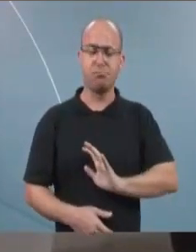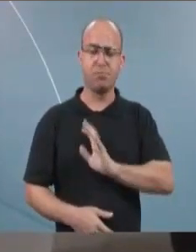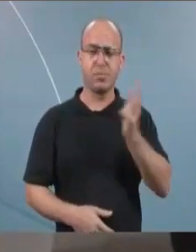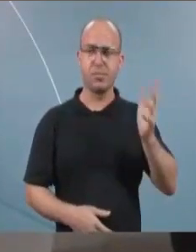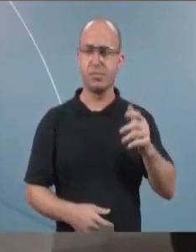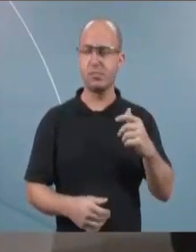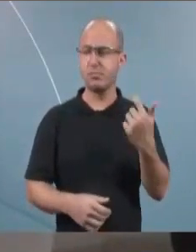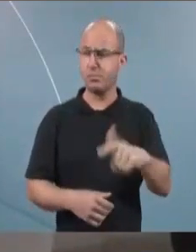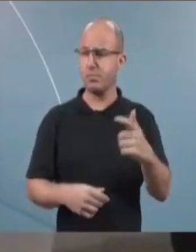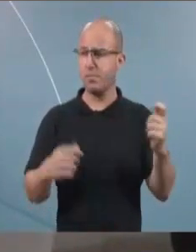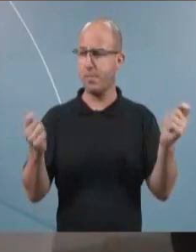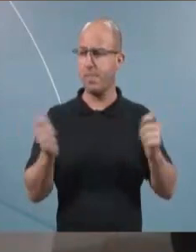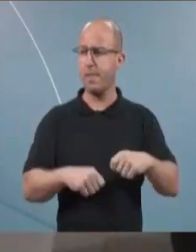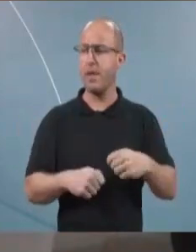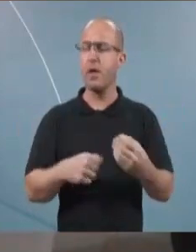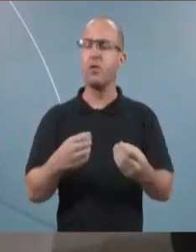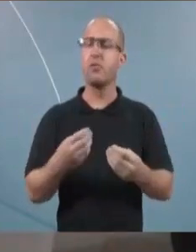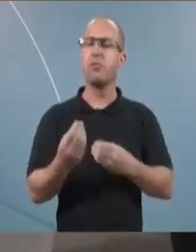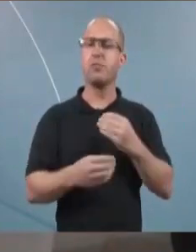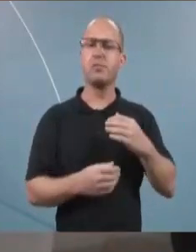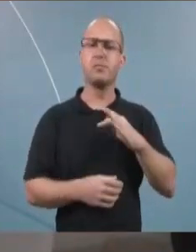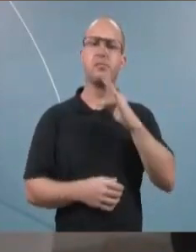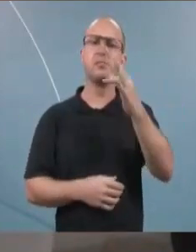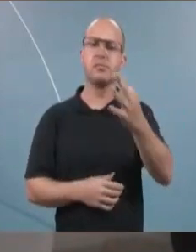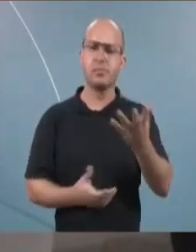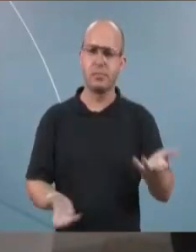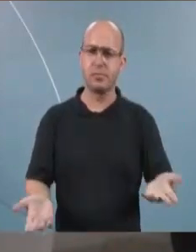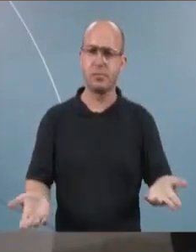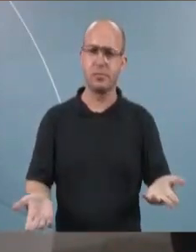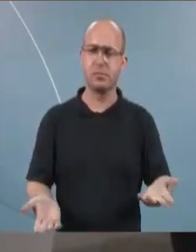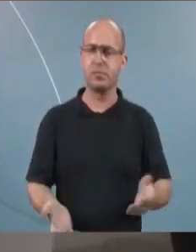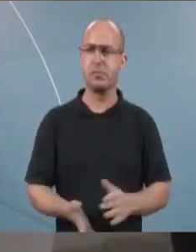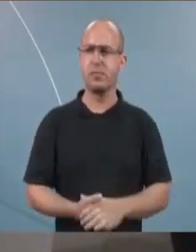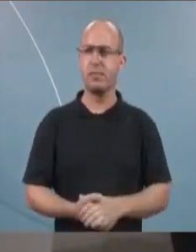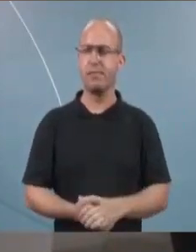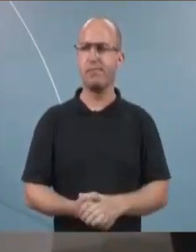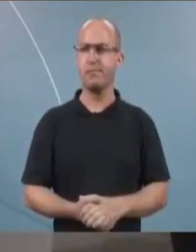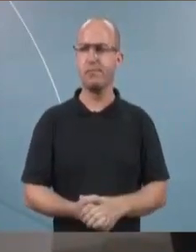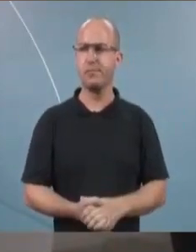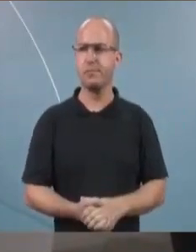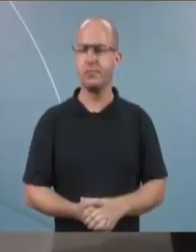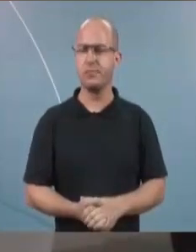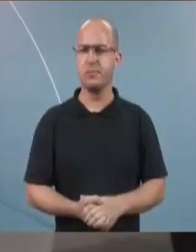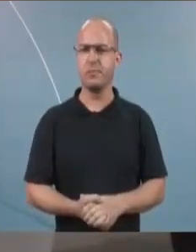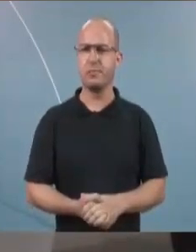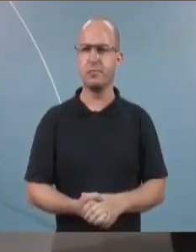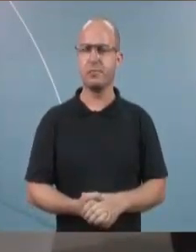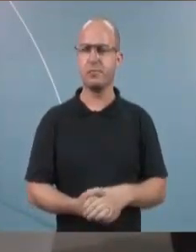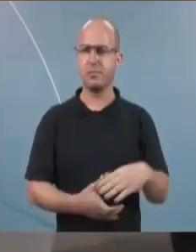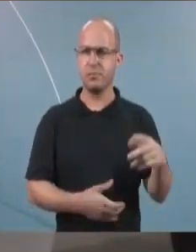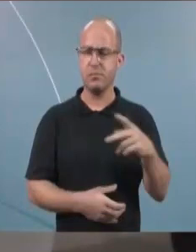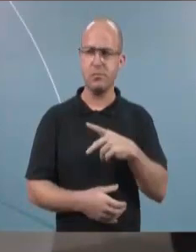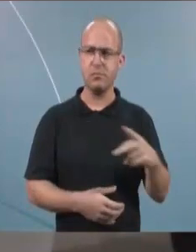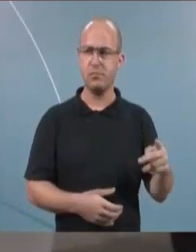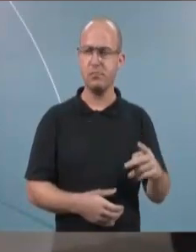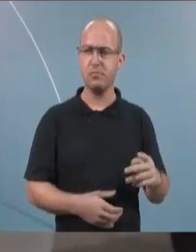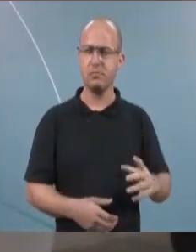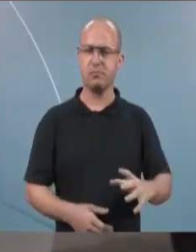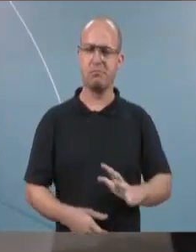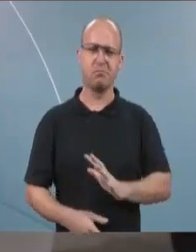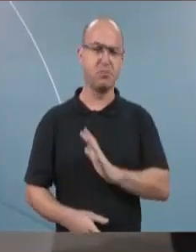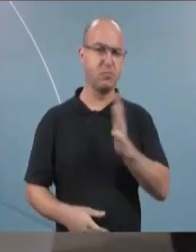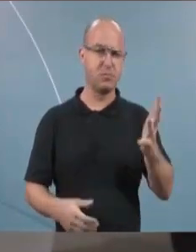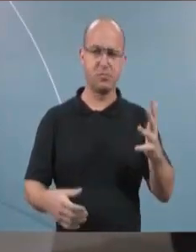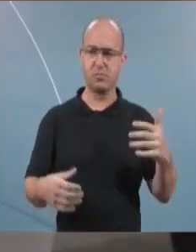incompetente como vai ser o próximo senhor presidente Isso é